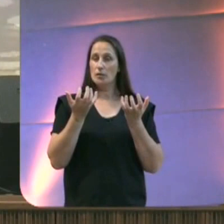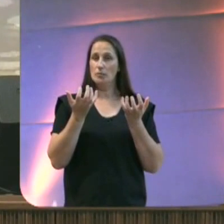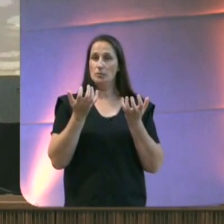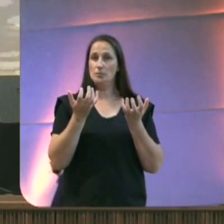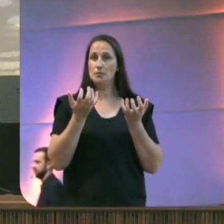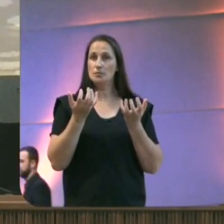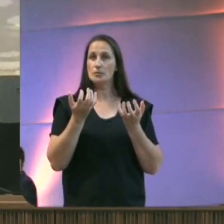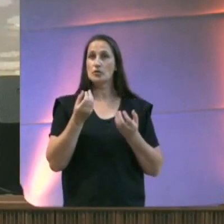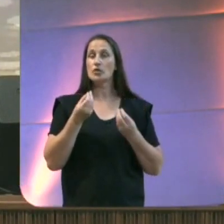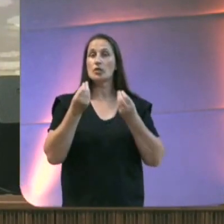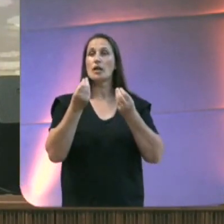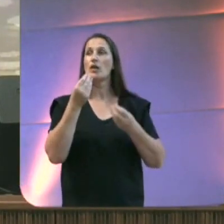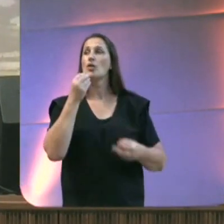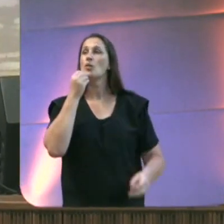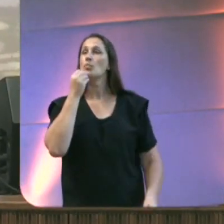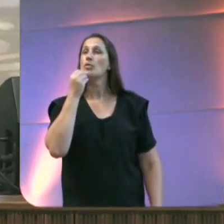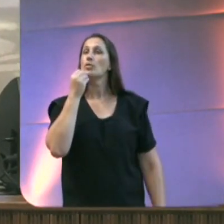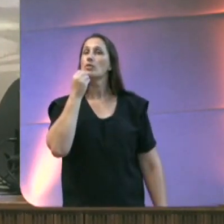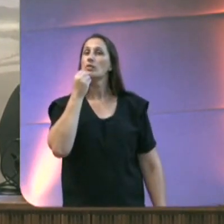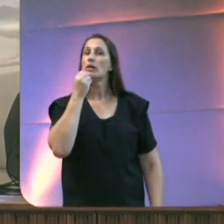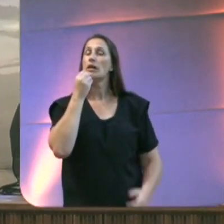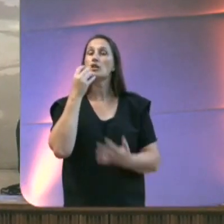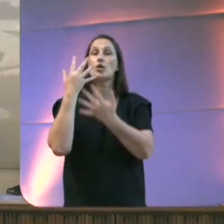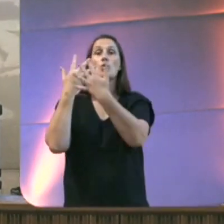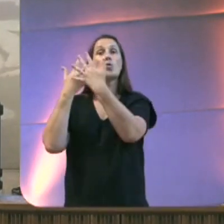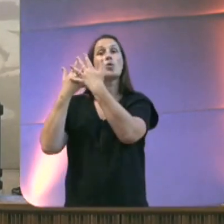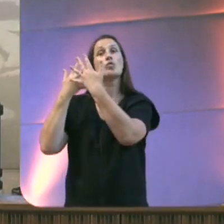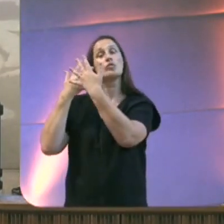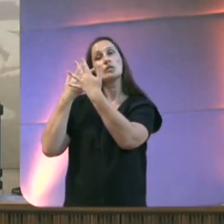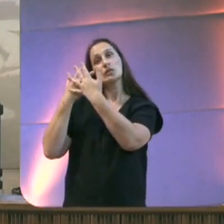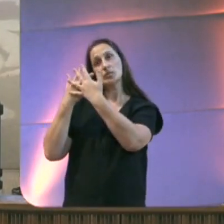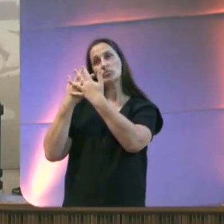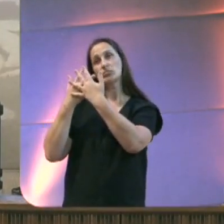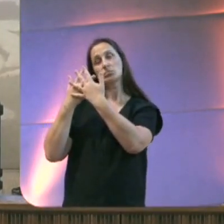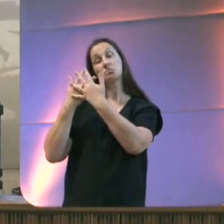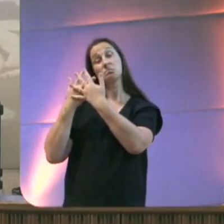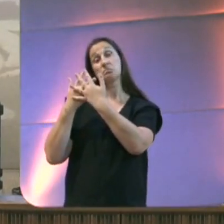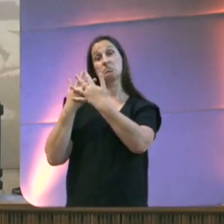dar oportunidade para você para confissão.